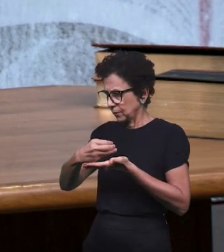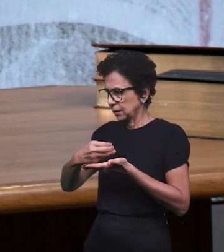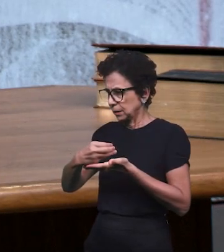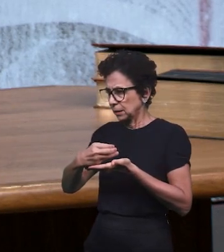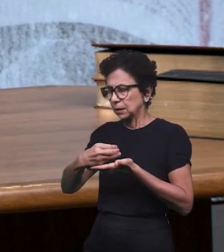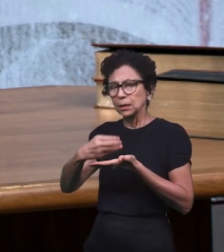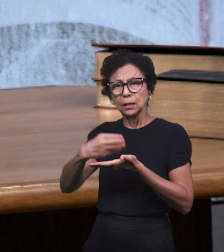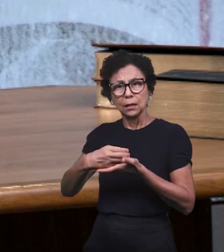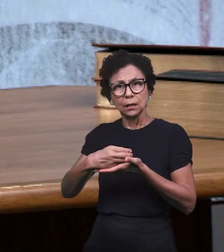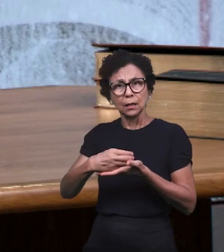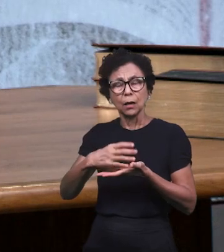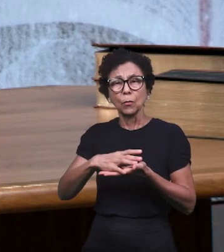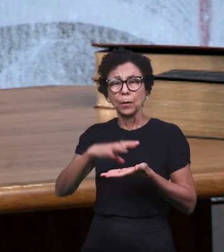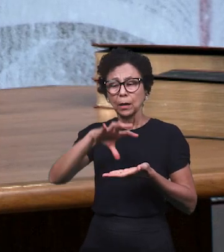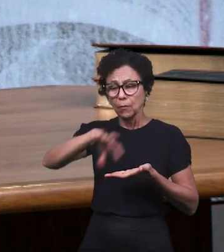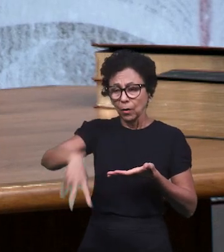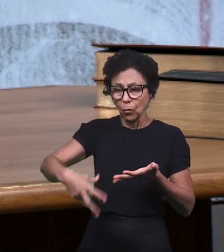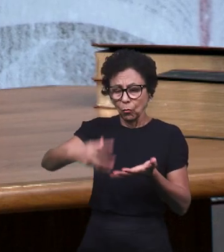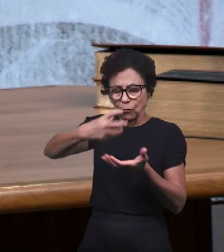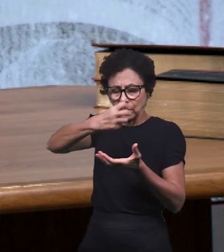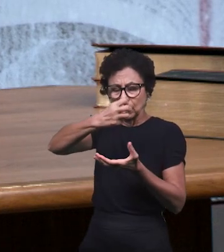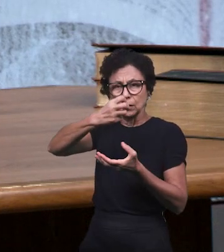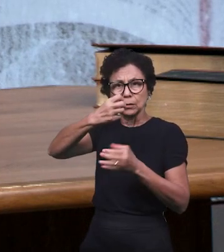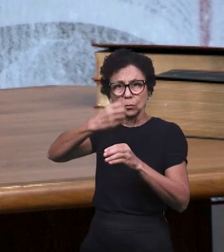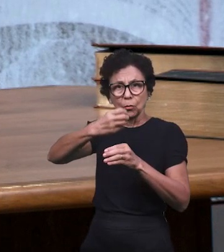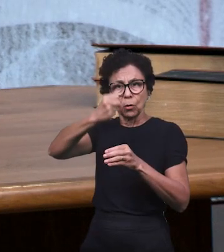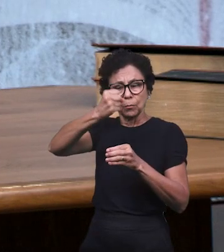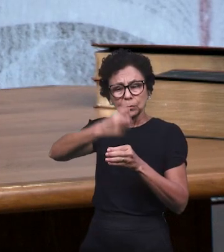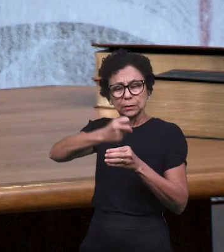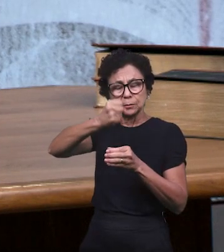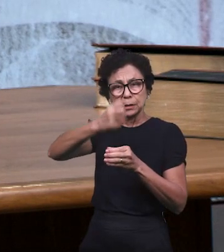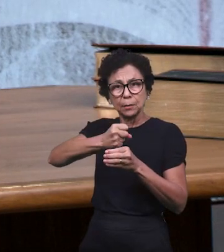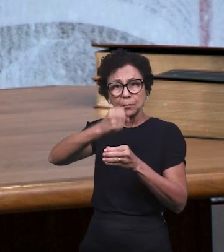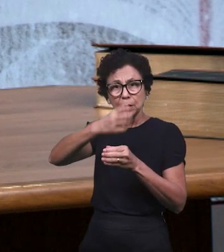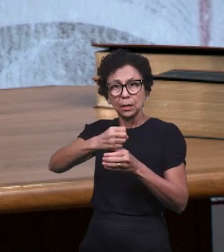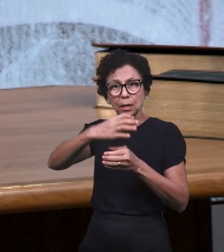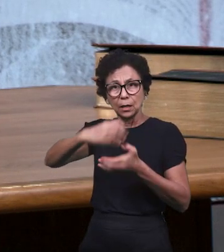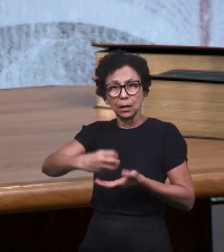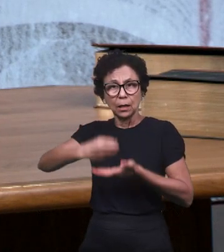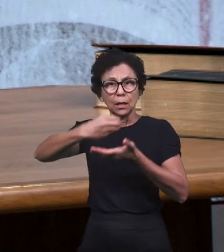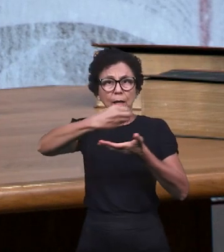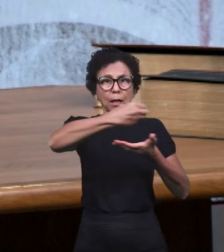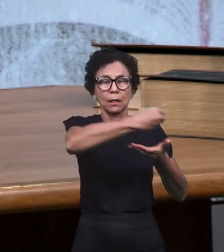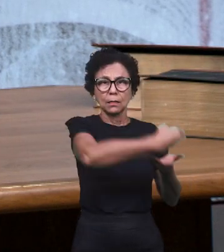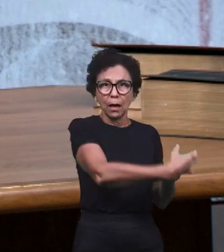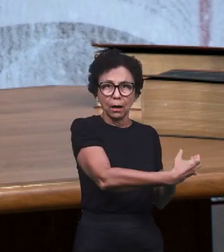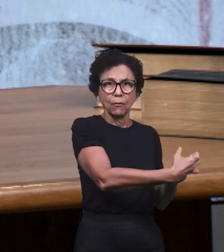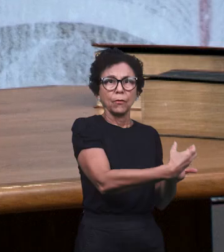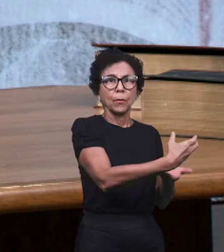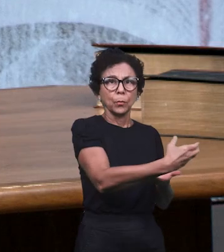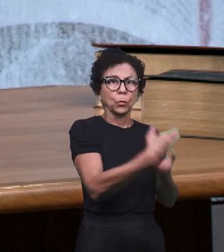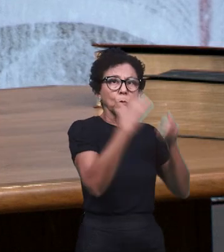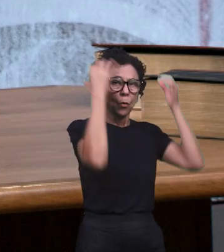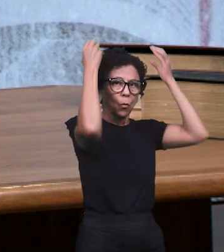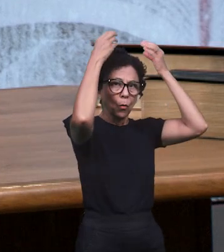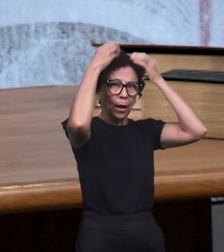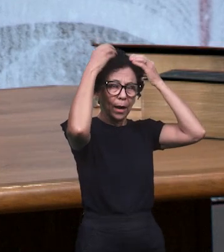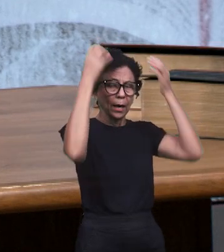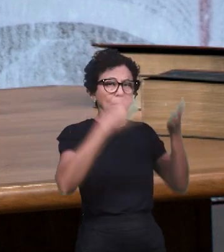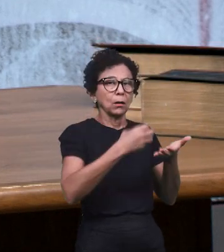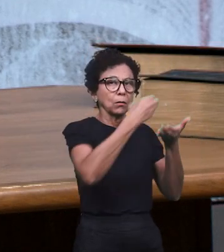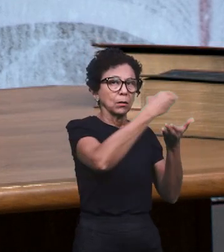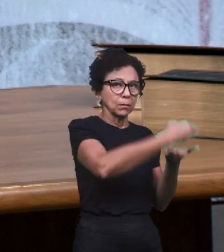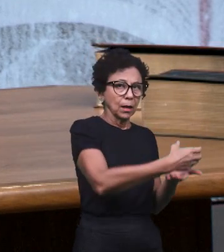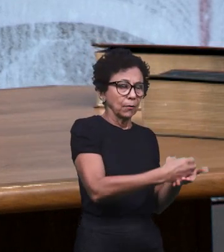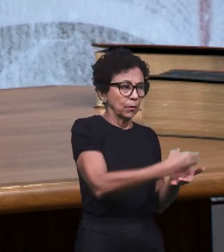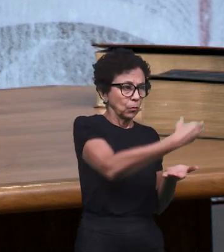e dava o copo na mão de Faraó. Então disse-lhe José: esta é a